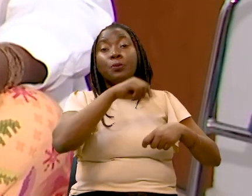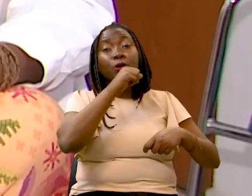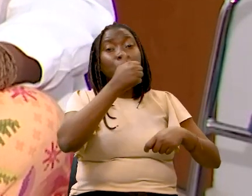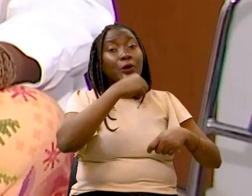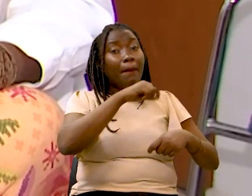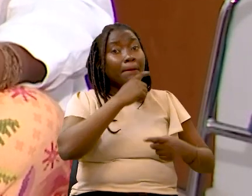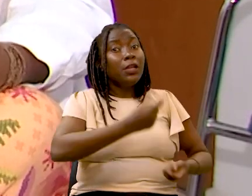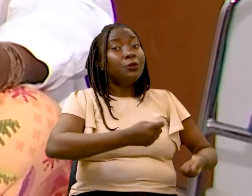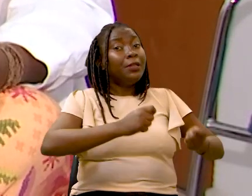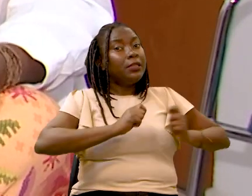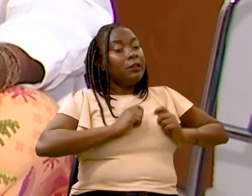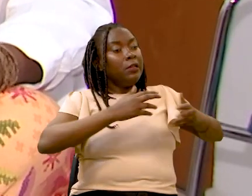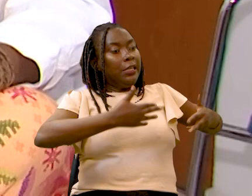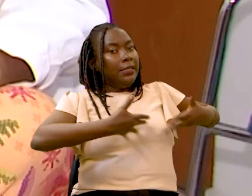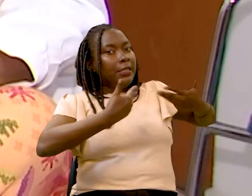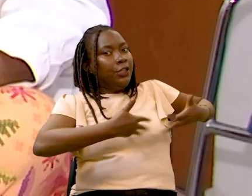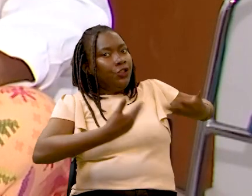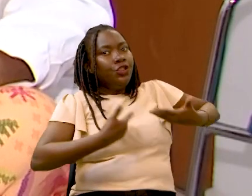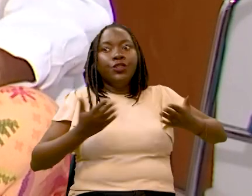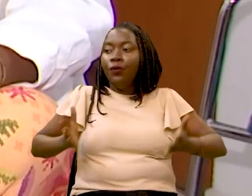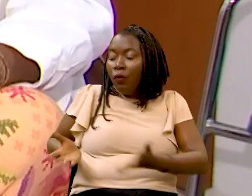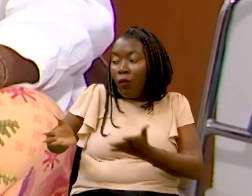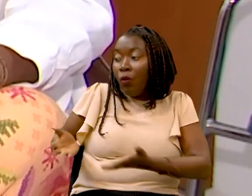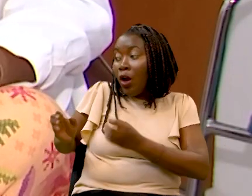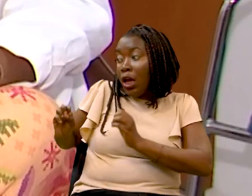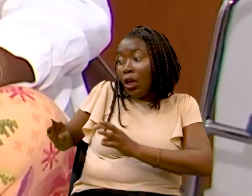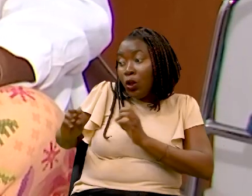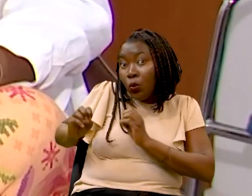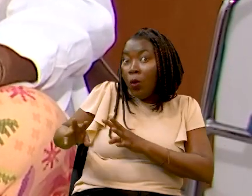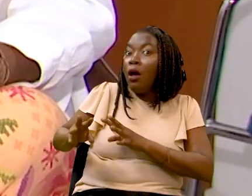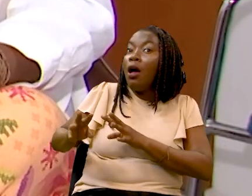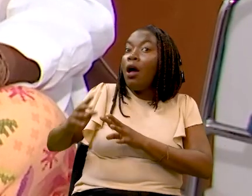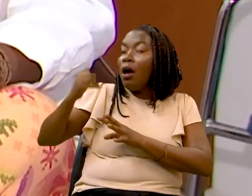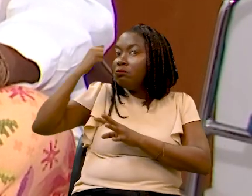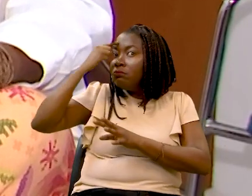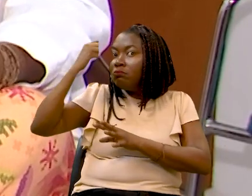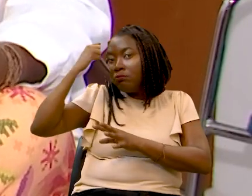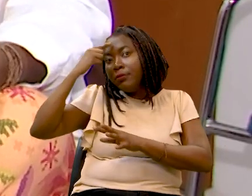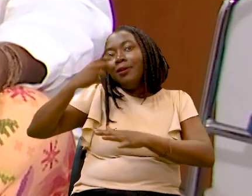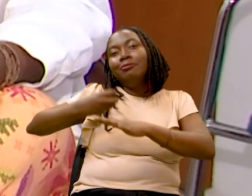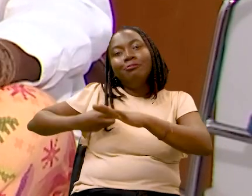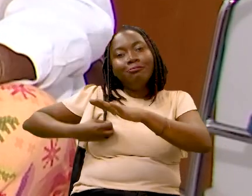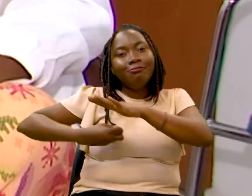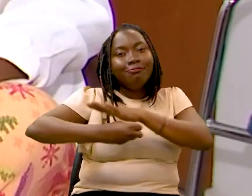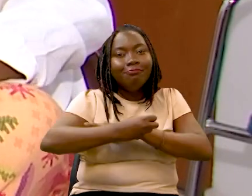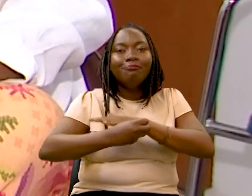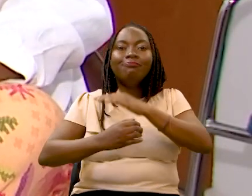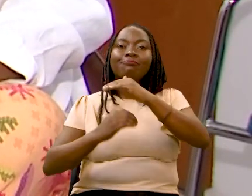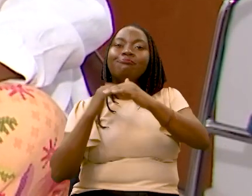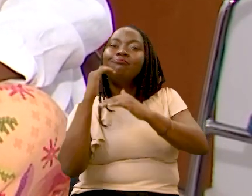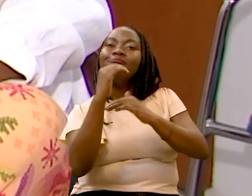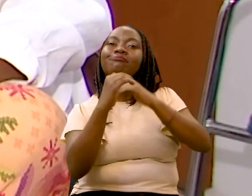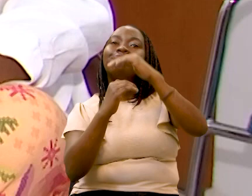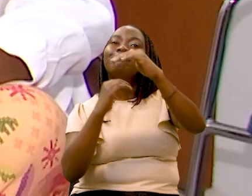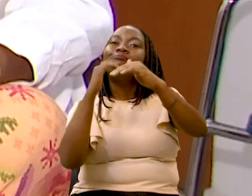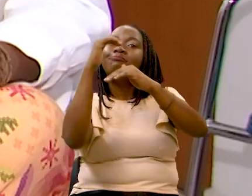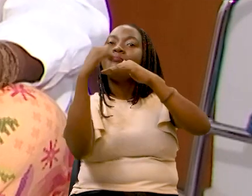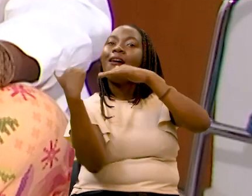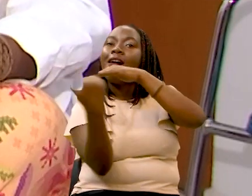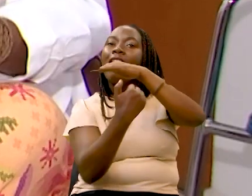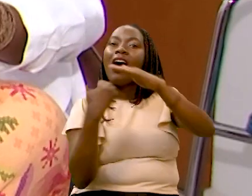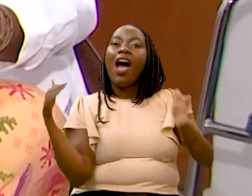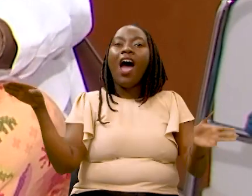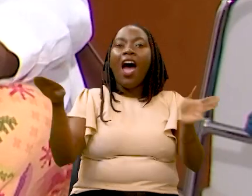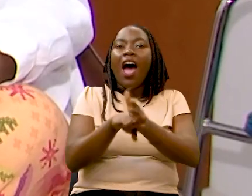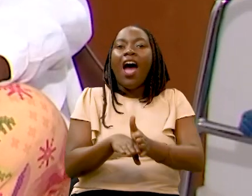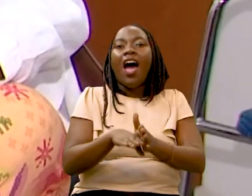que os meus pais me deram, incentivo à educação, eu fui galgando espaço no mundo corporativo, cheguei até